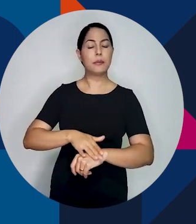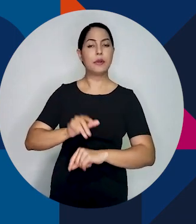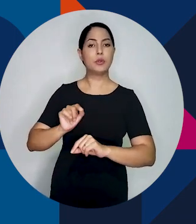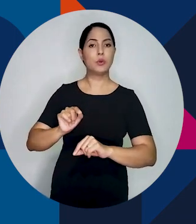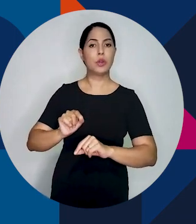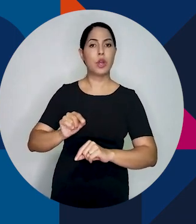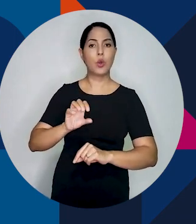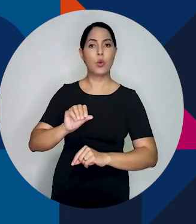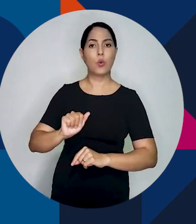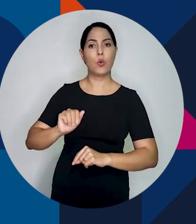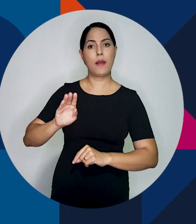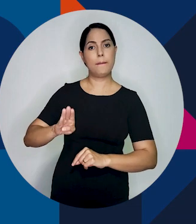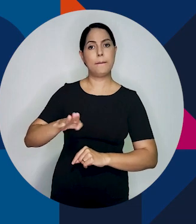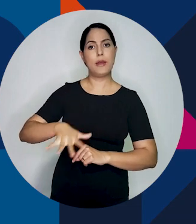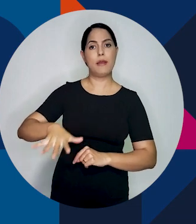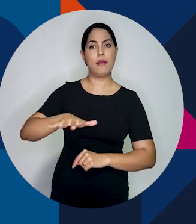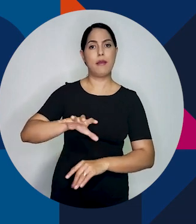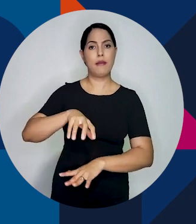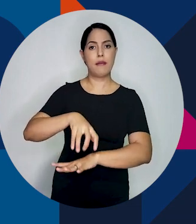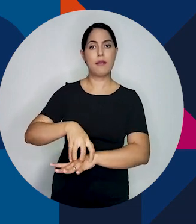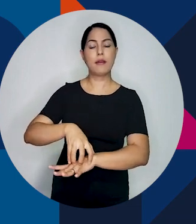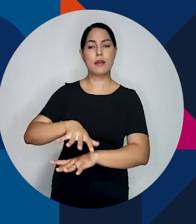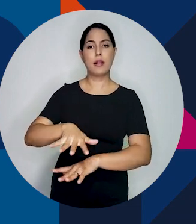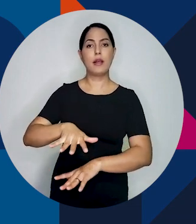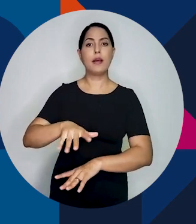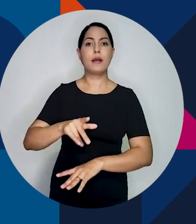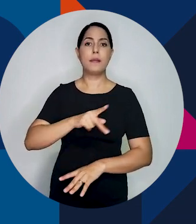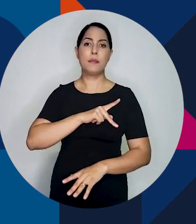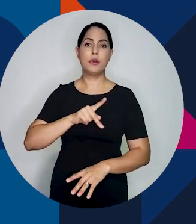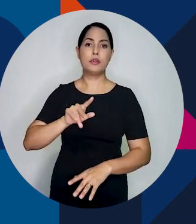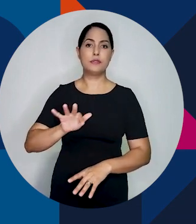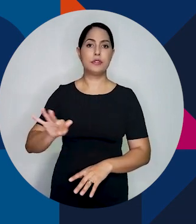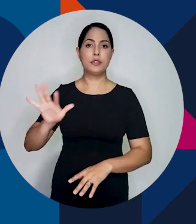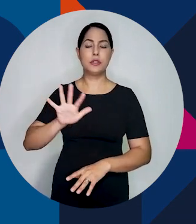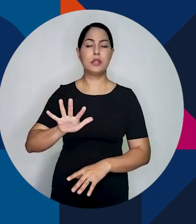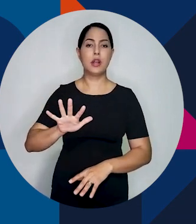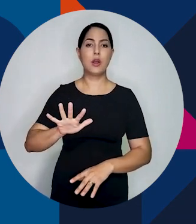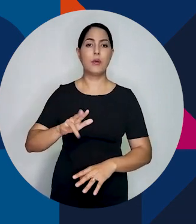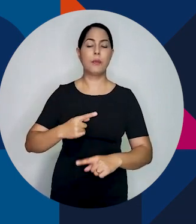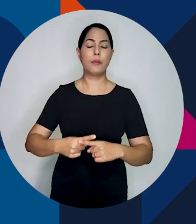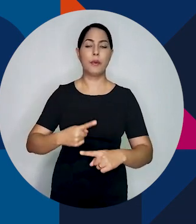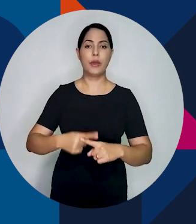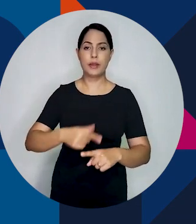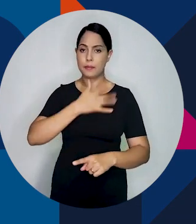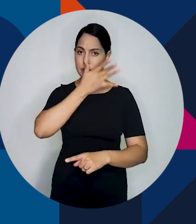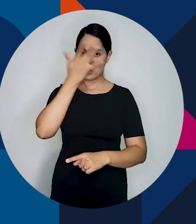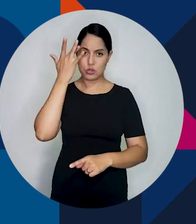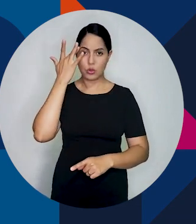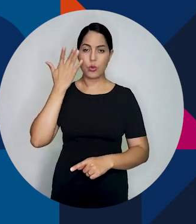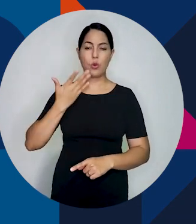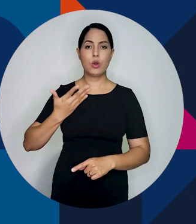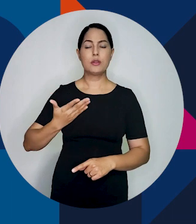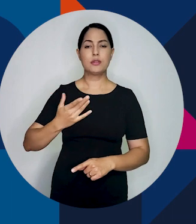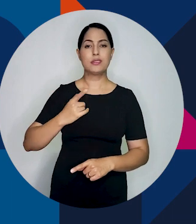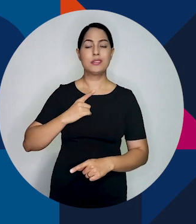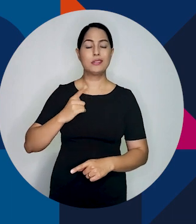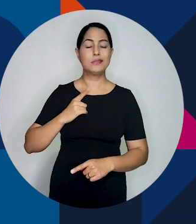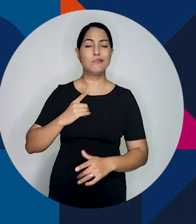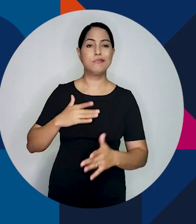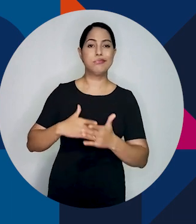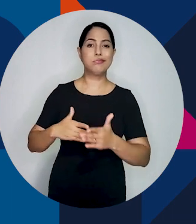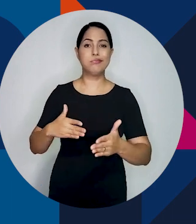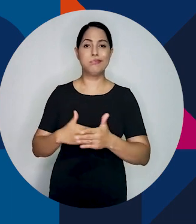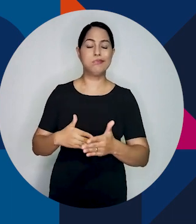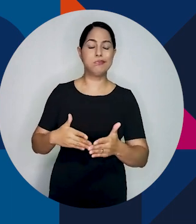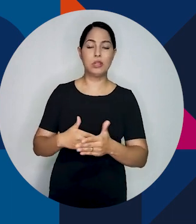de um estande da OAB na Academia da Polícia Federal para aqueles colegas que estivessem com dificuldade de acesso